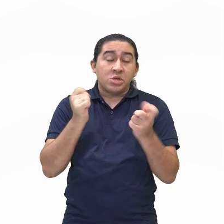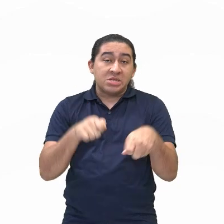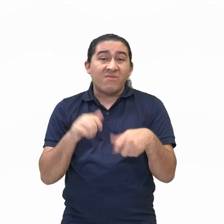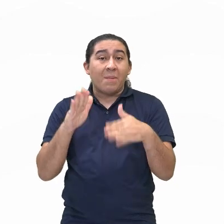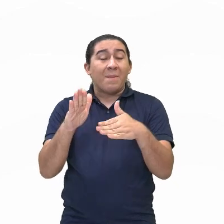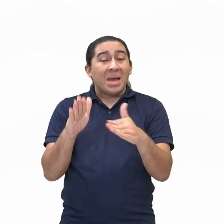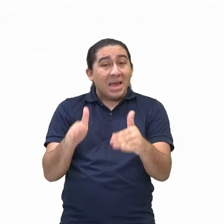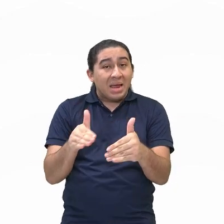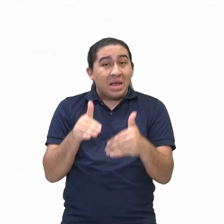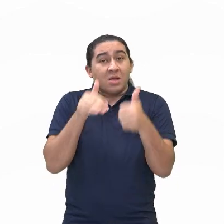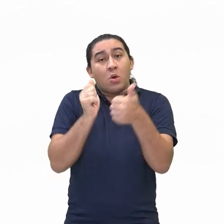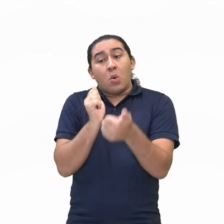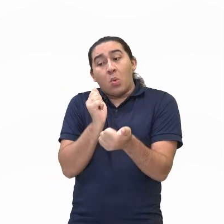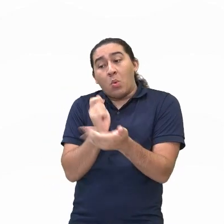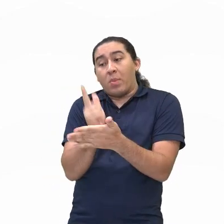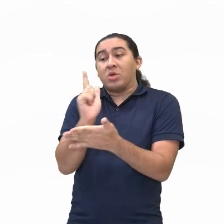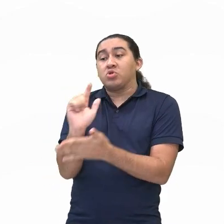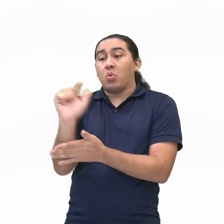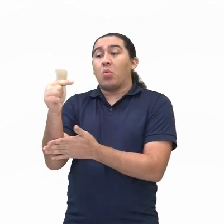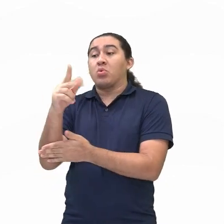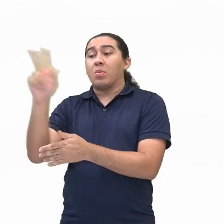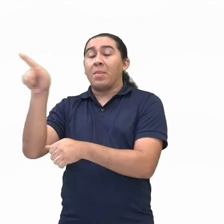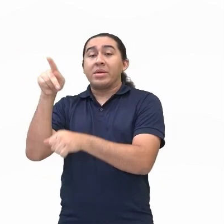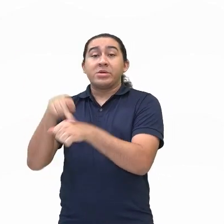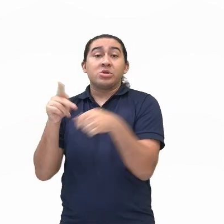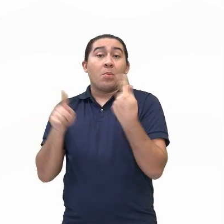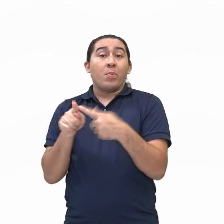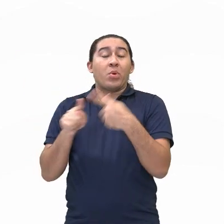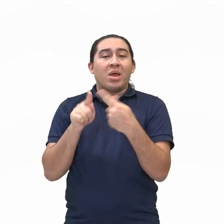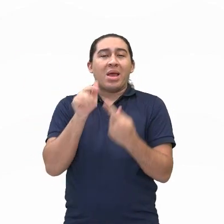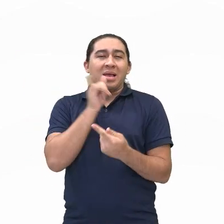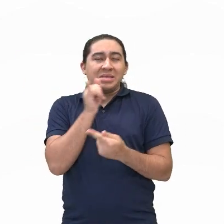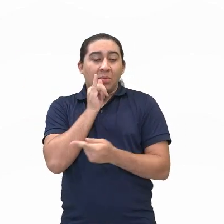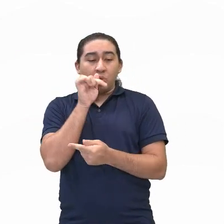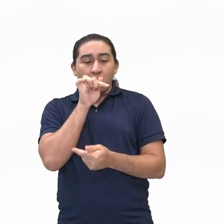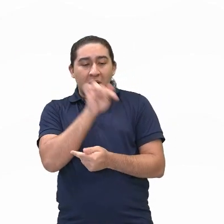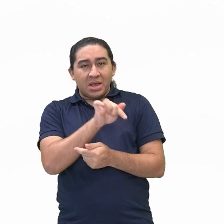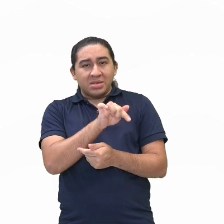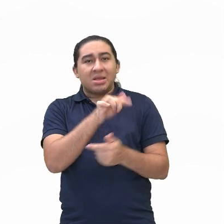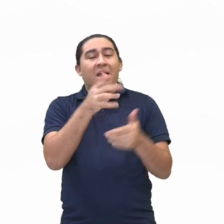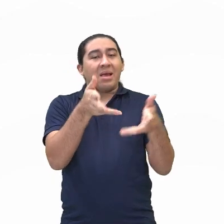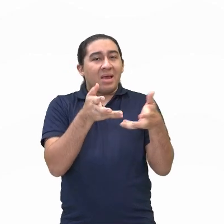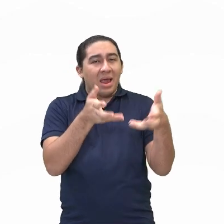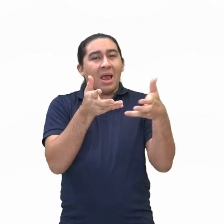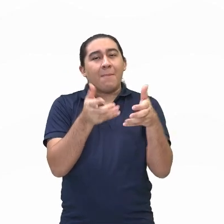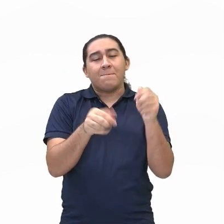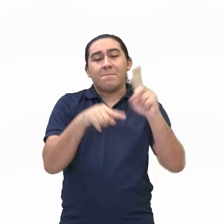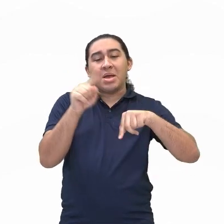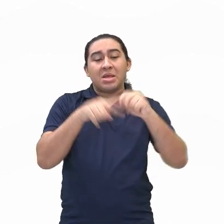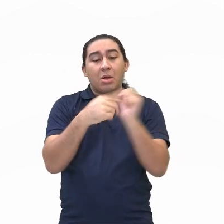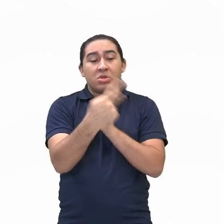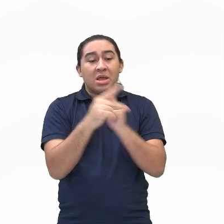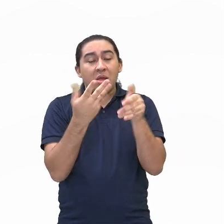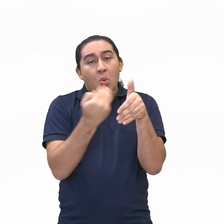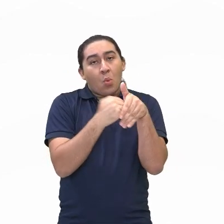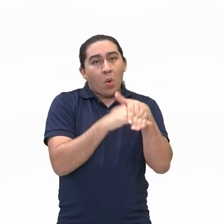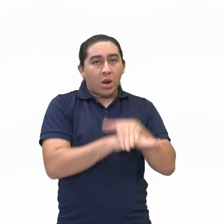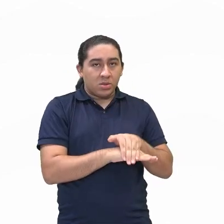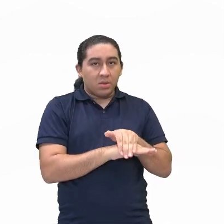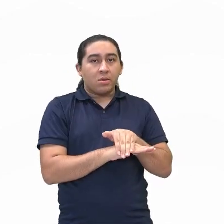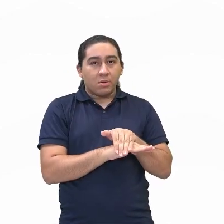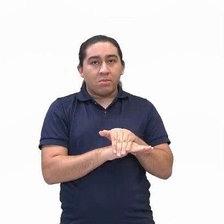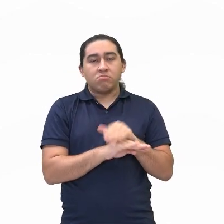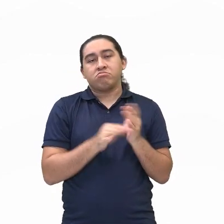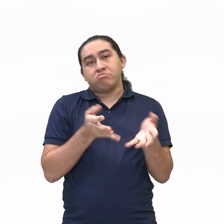exterior, porque às vezes ele quer guardar aquela matéria-prima, ainda não quer utilizar aquela matéria-prima que pode existir naquele